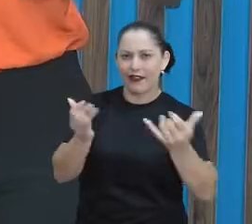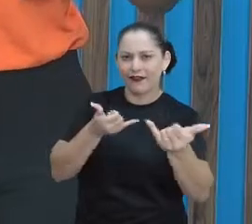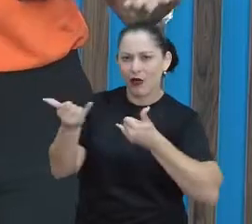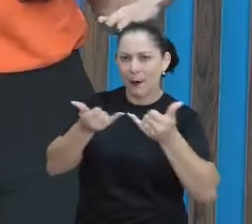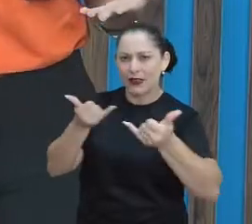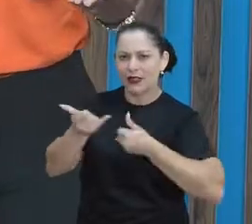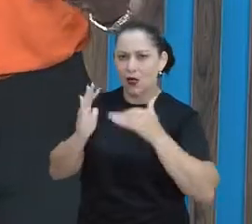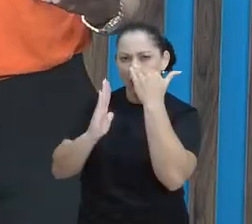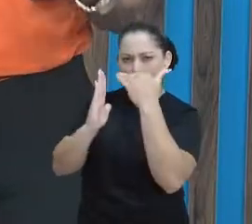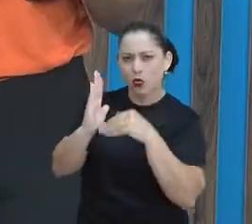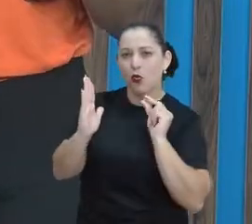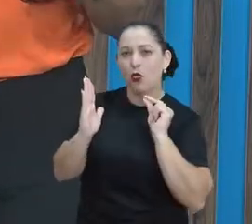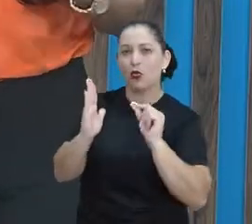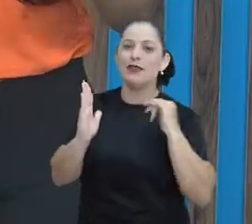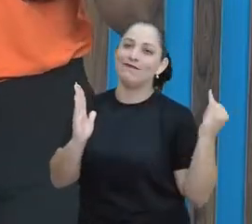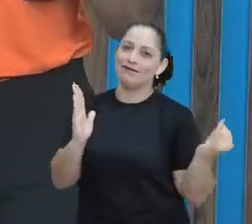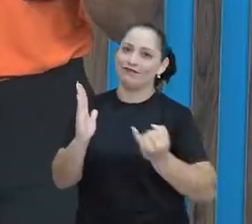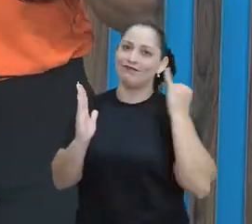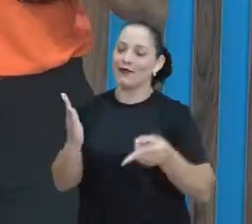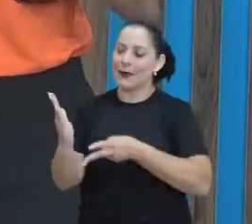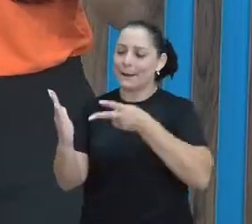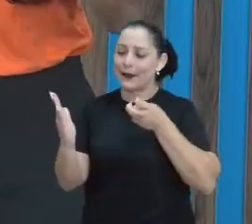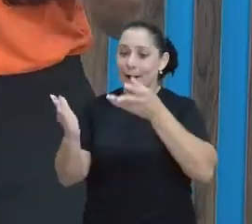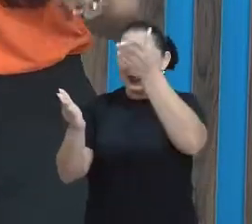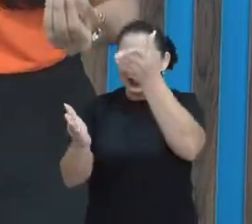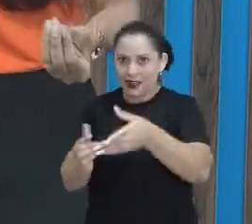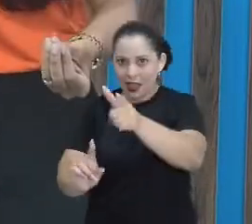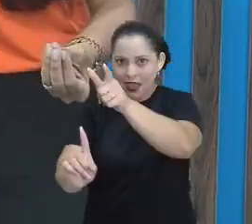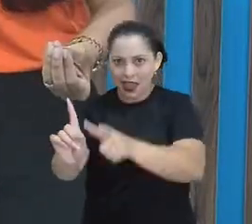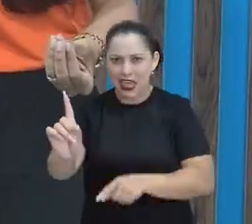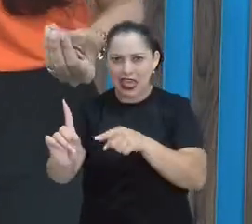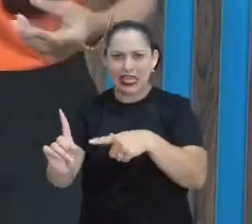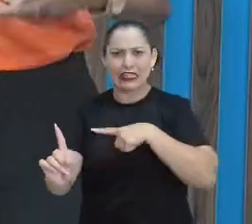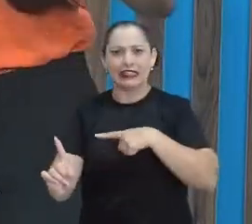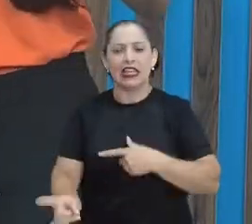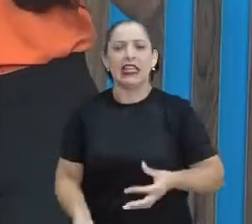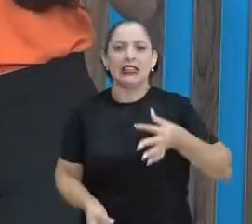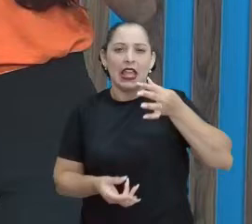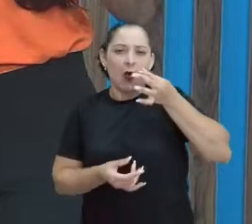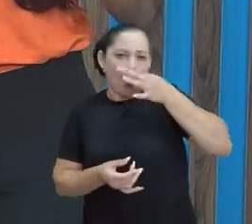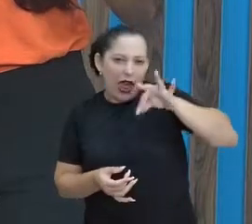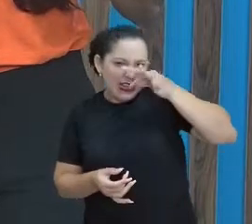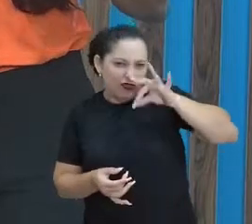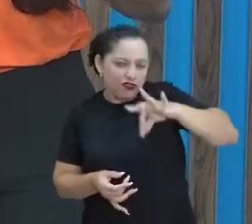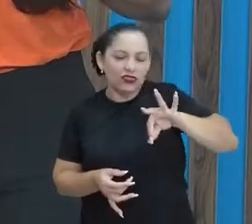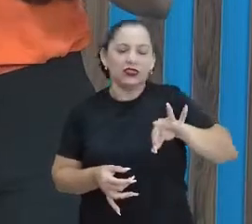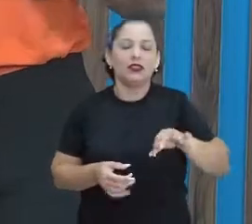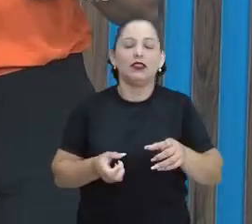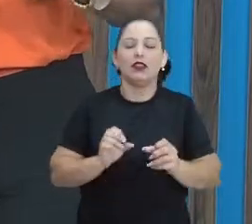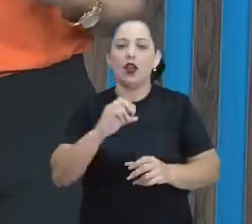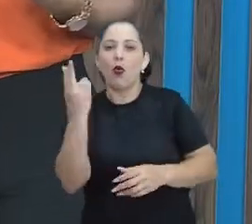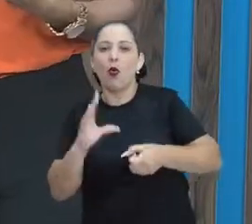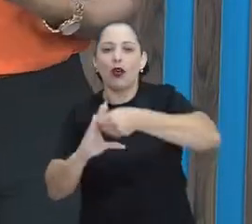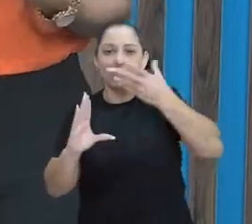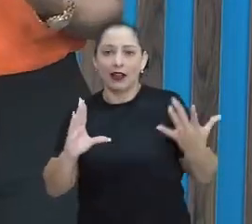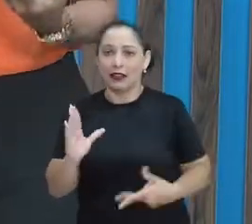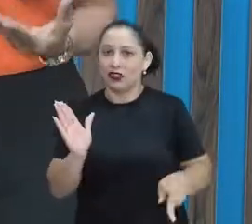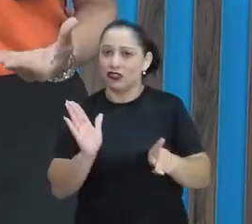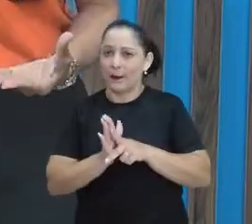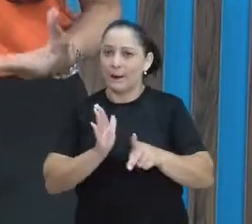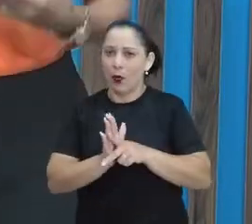estar lá, para que a gente identifique se esse estudante tem alguma alergia, se ele tem alguma característica